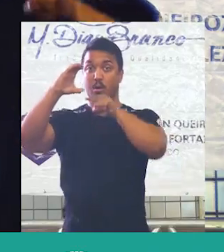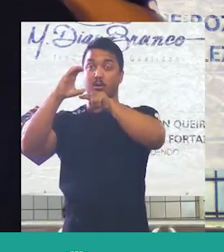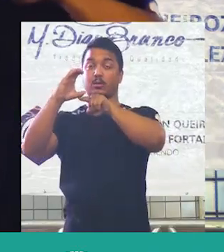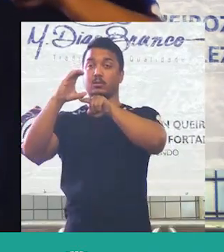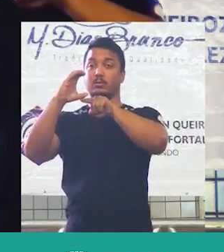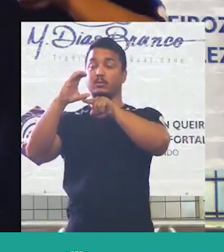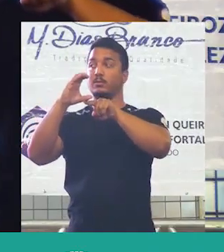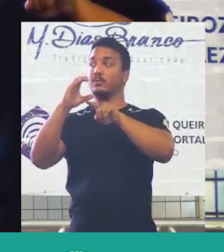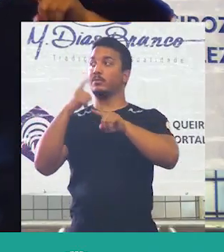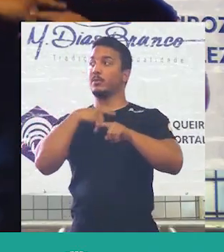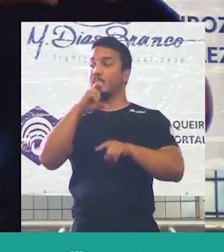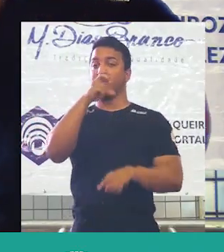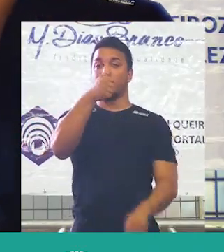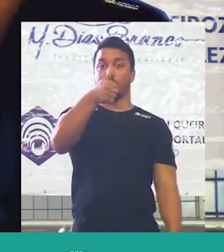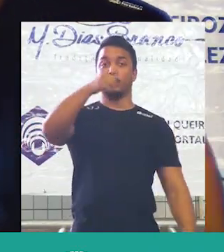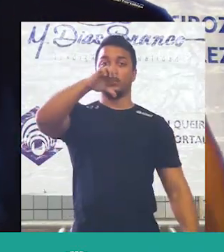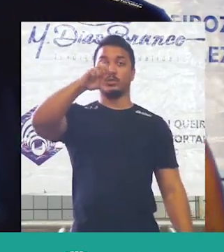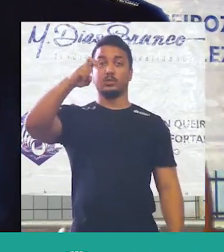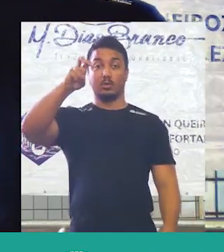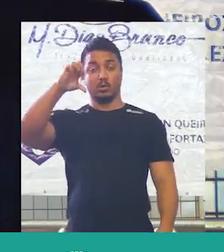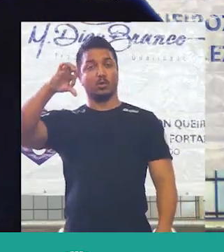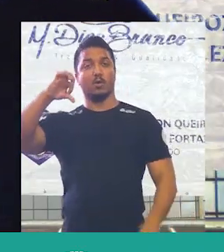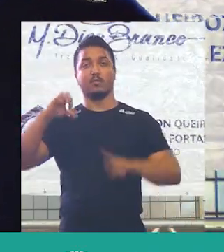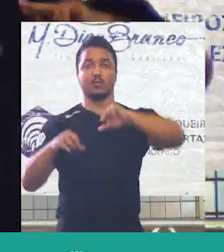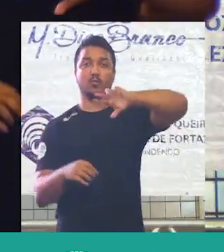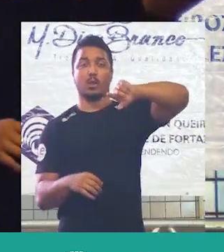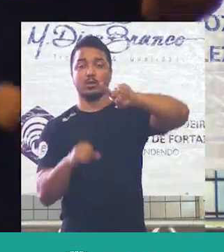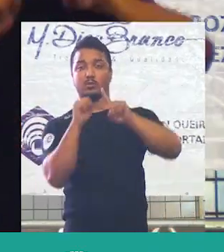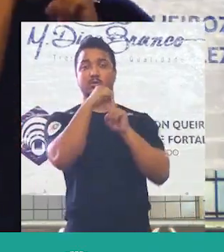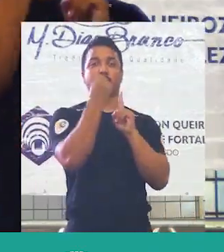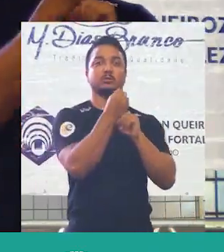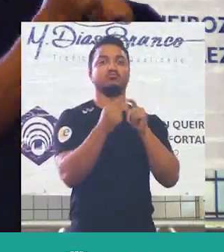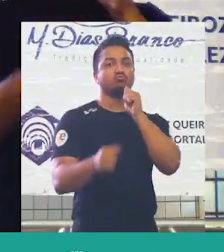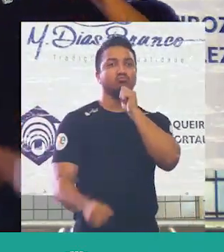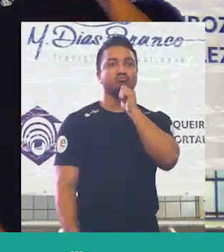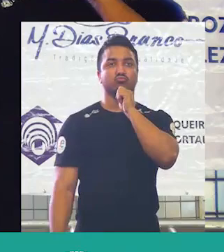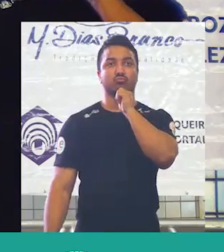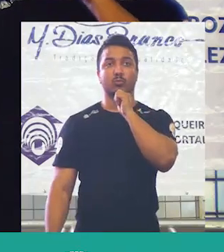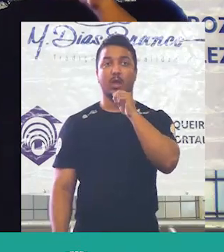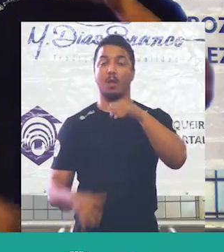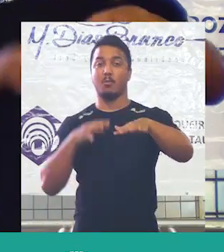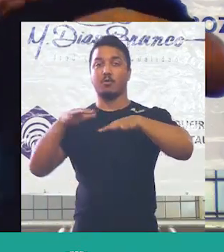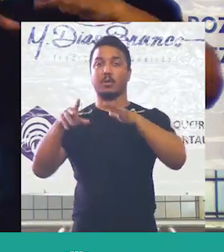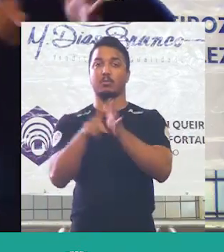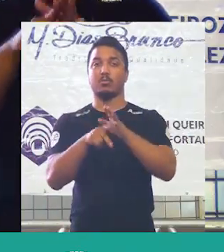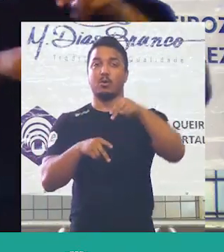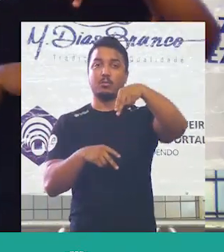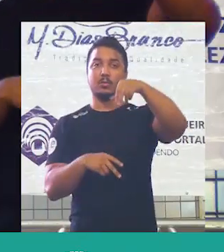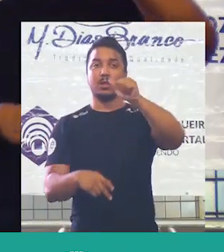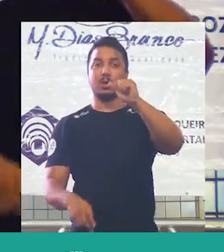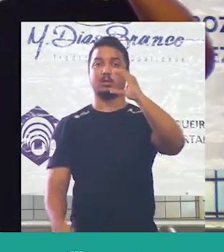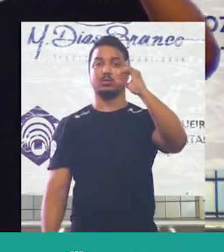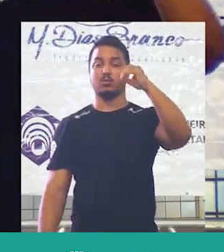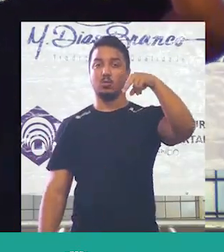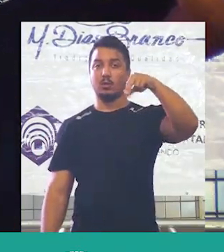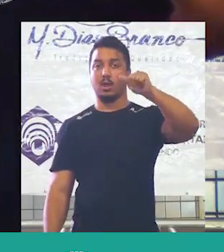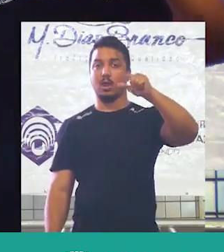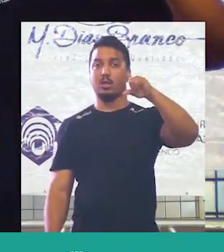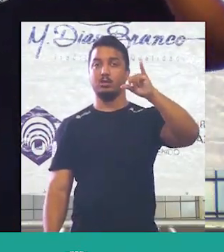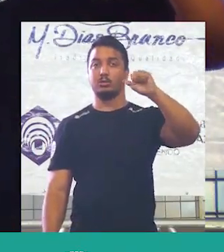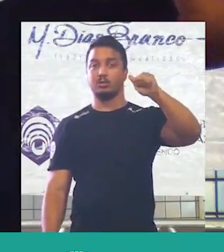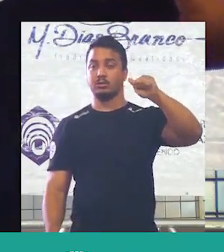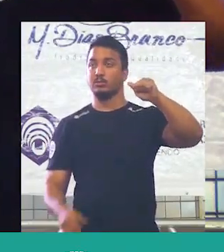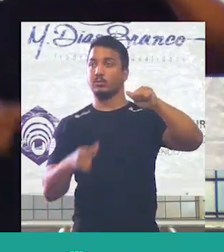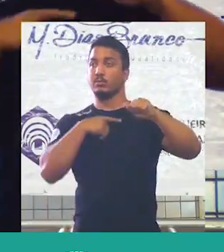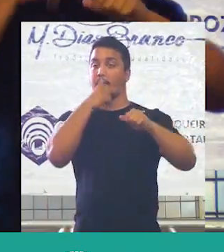nacionalista. Em 59, Cuba não era socialista ainda. O movimento era nacionalista. Pegar as riquezas